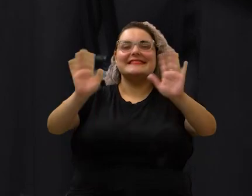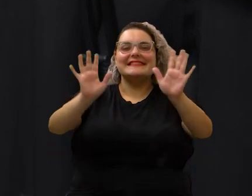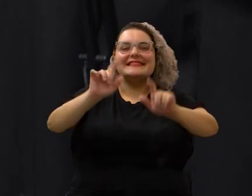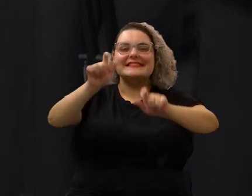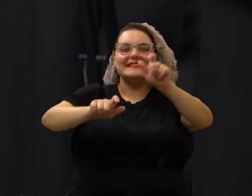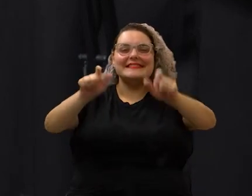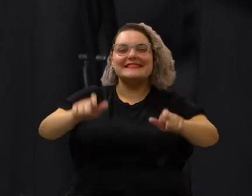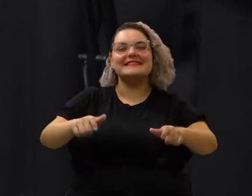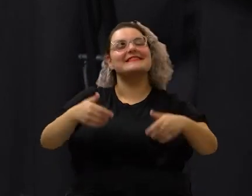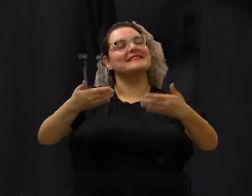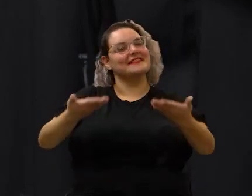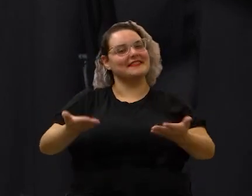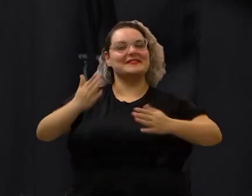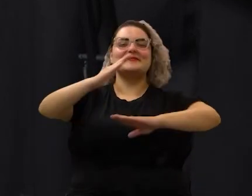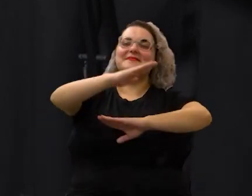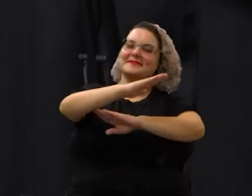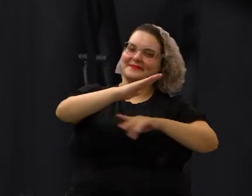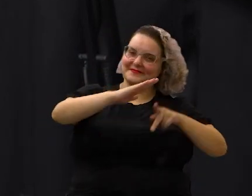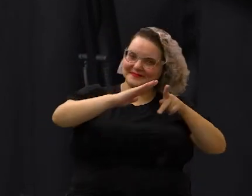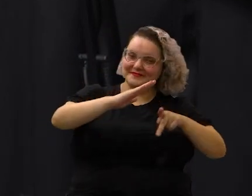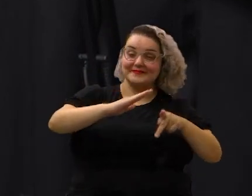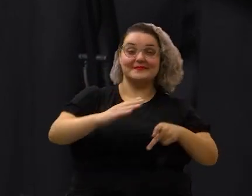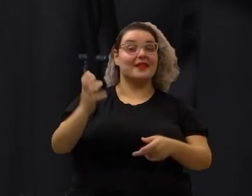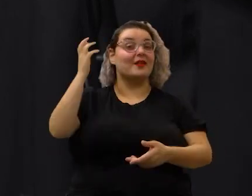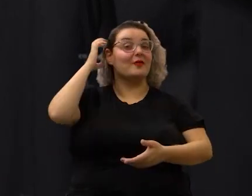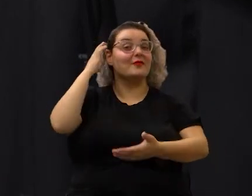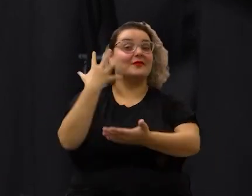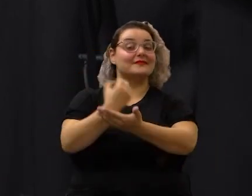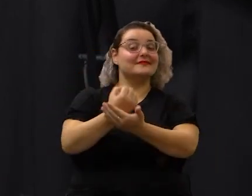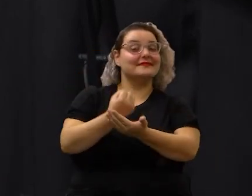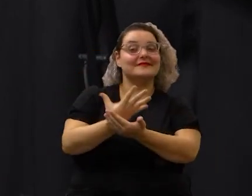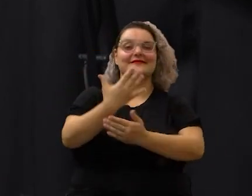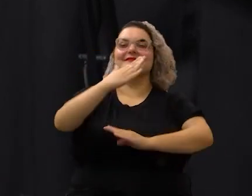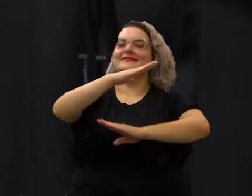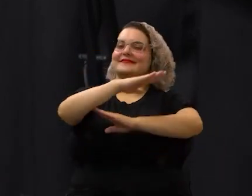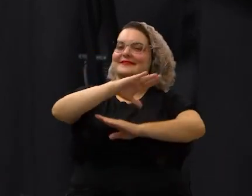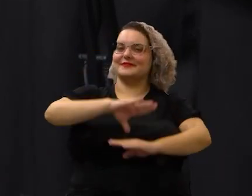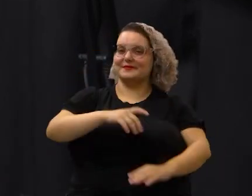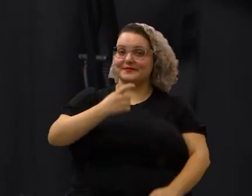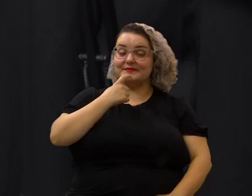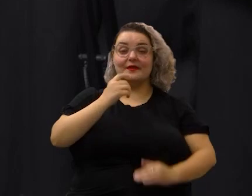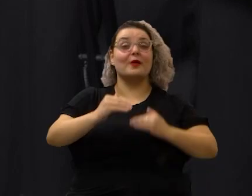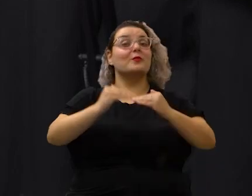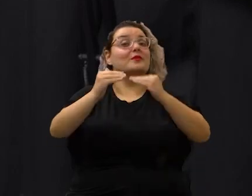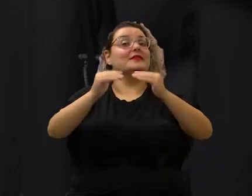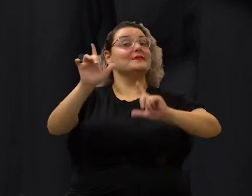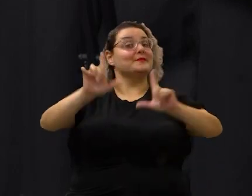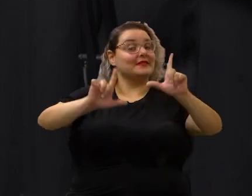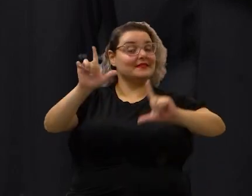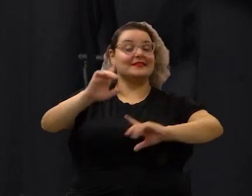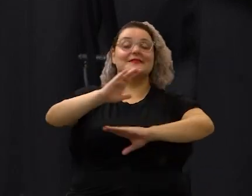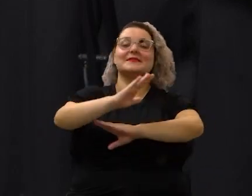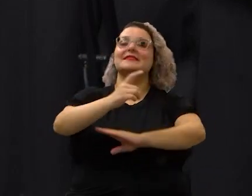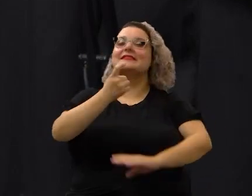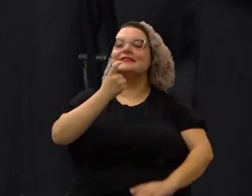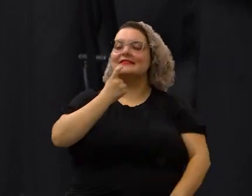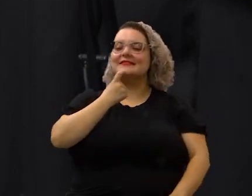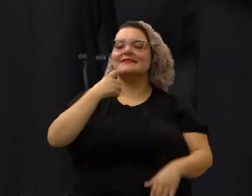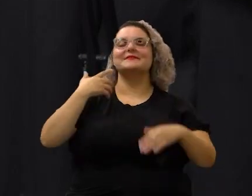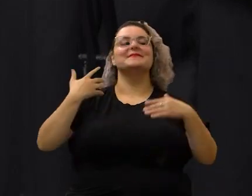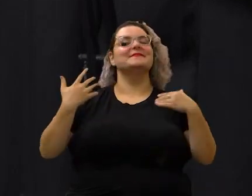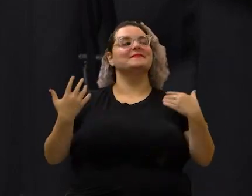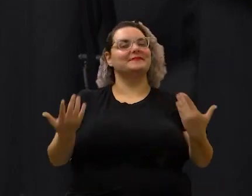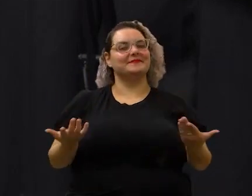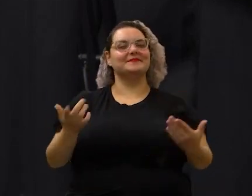Olá, pessoal. Este é o Na Casa do Povo, podcast da Câmara Municipal de Campinas, produzido pela TV Câmara